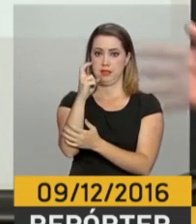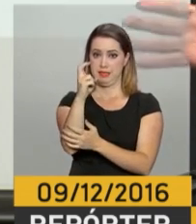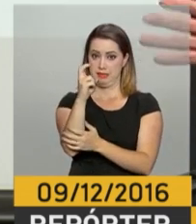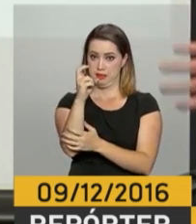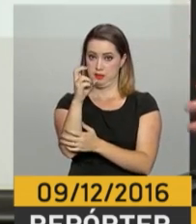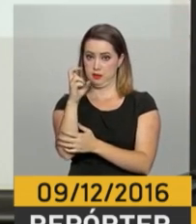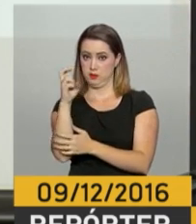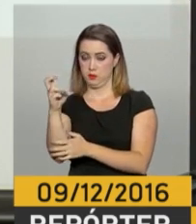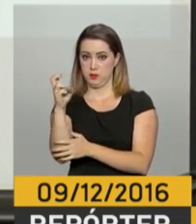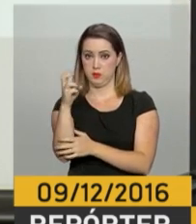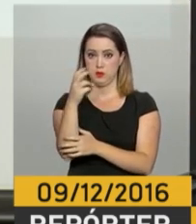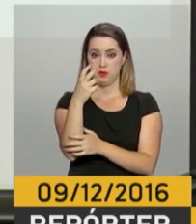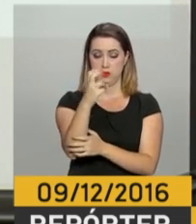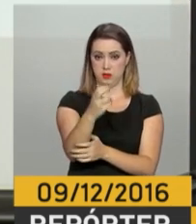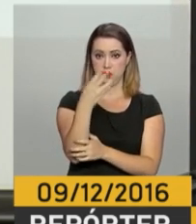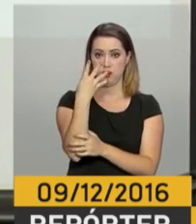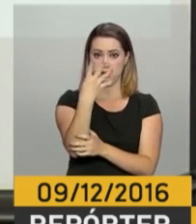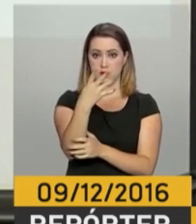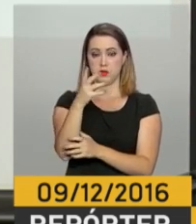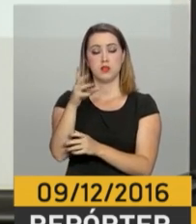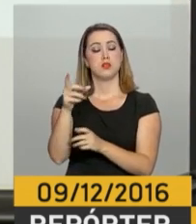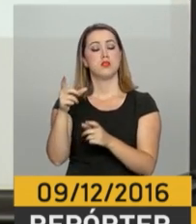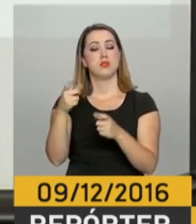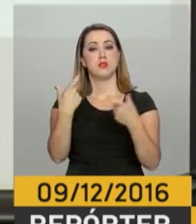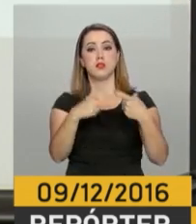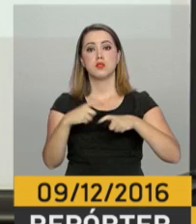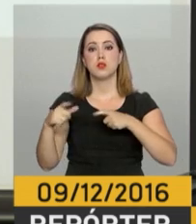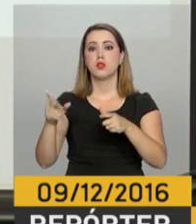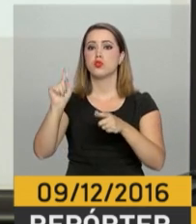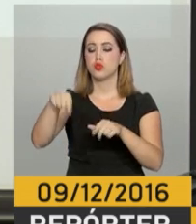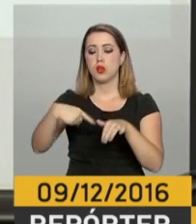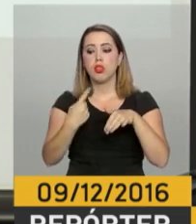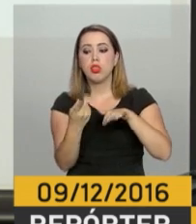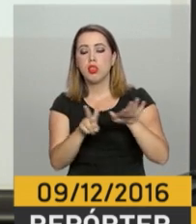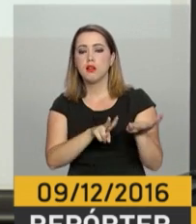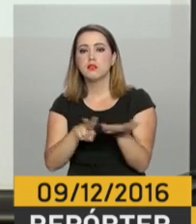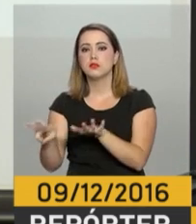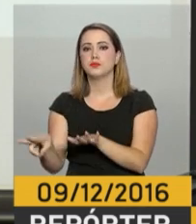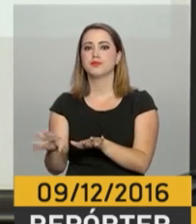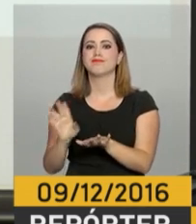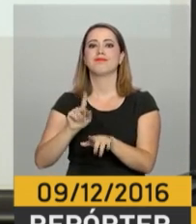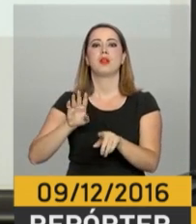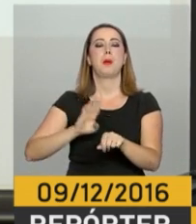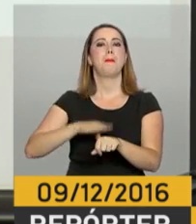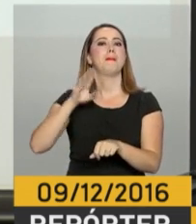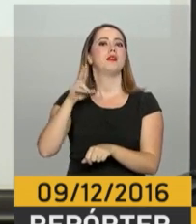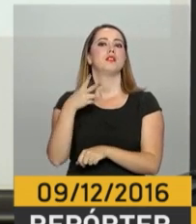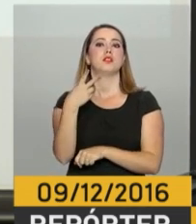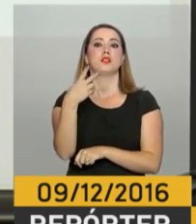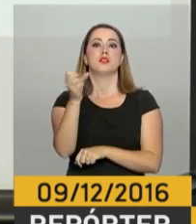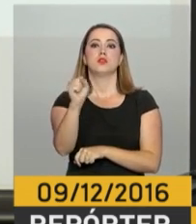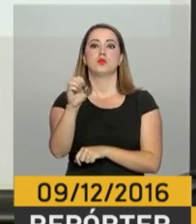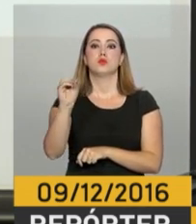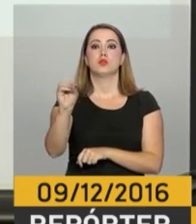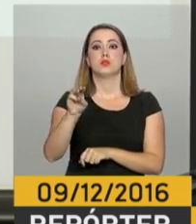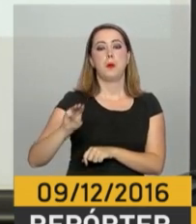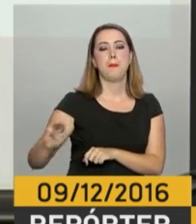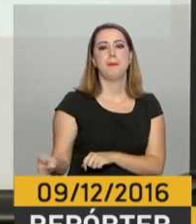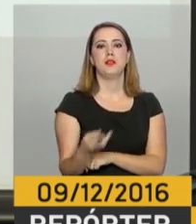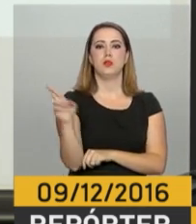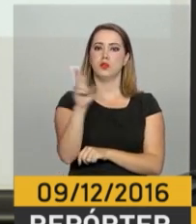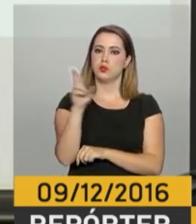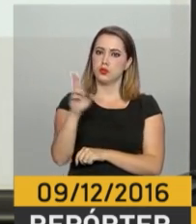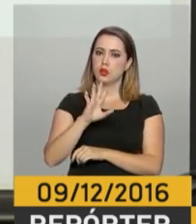5.194 unidades agora, na semana que vem, não é? E isto significa o quê? Parece pouco, mas são 280 milhões de reais que